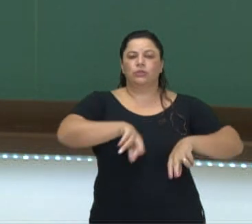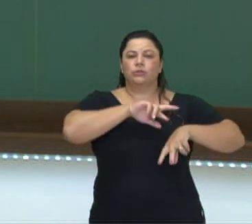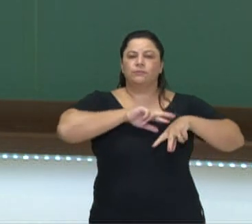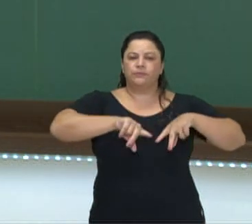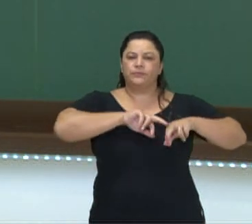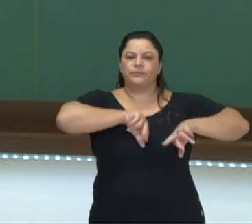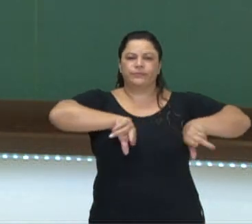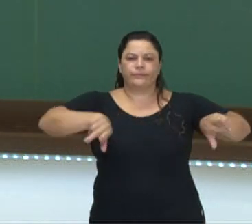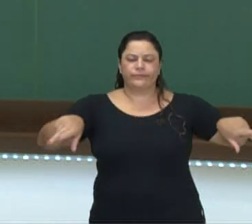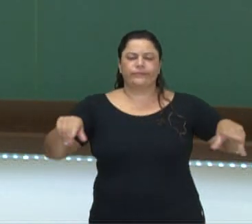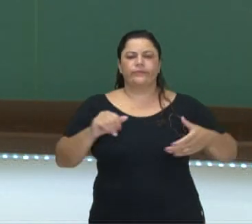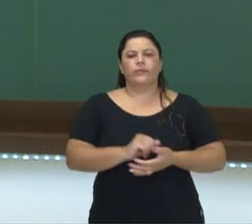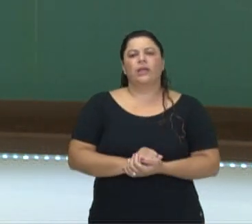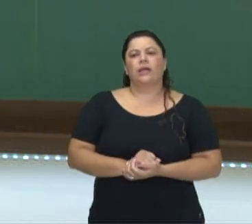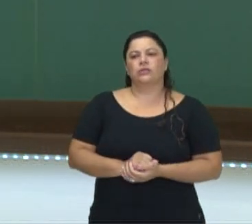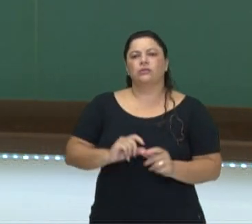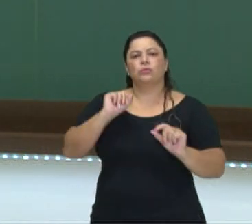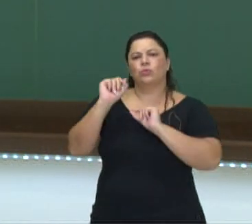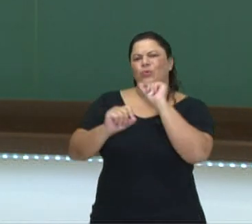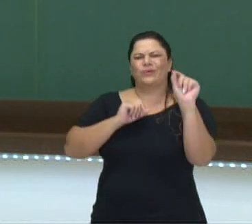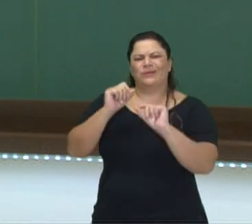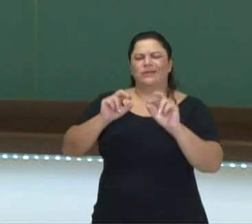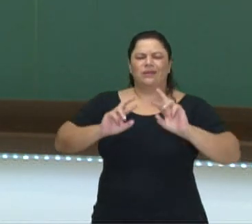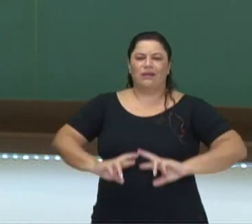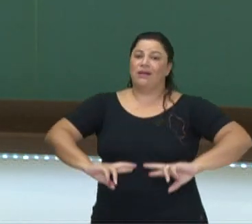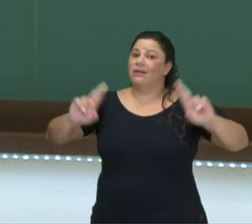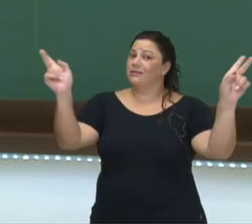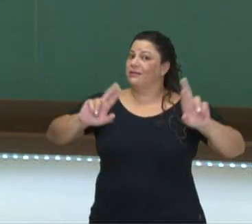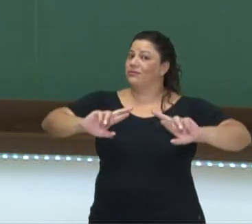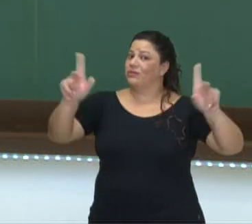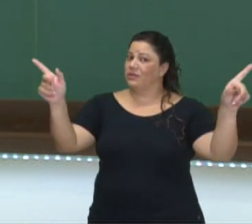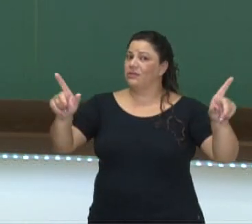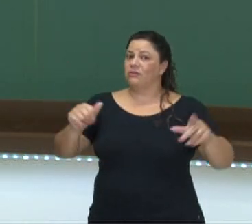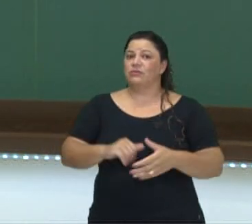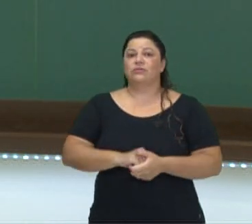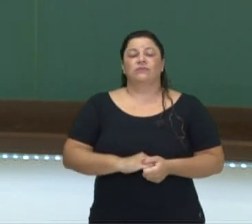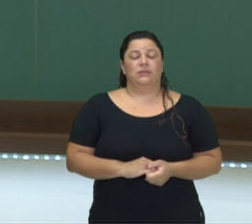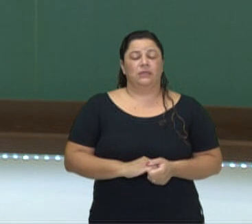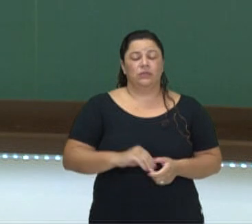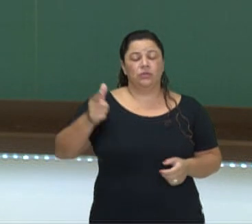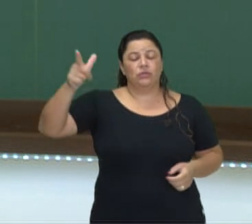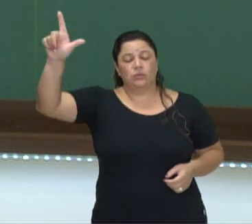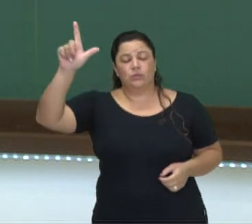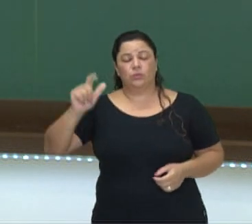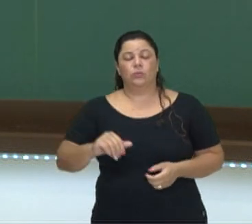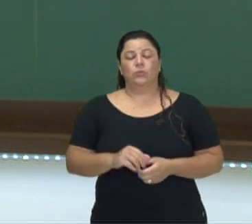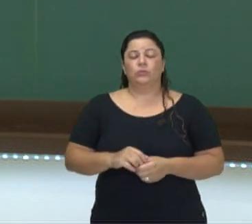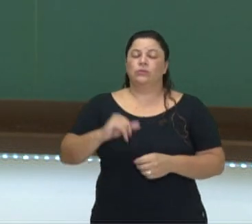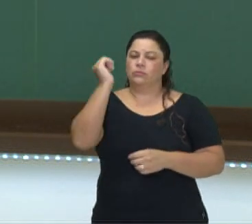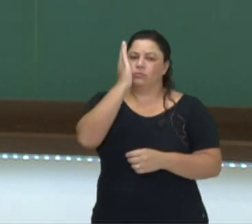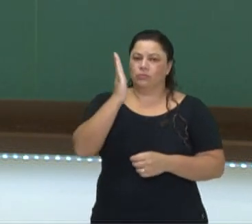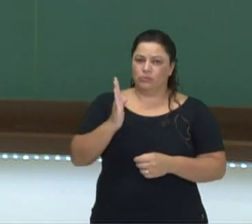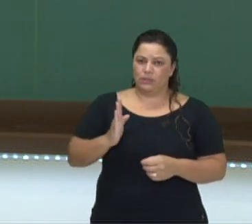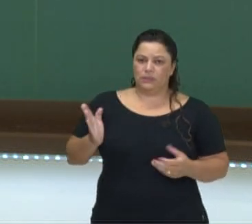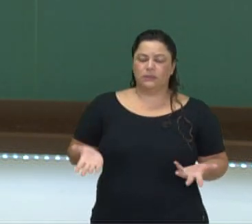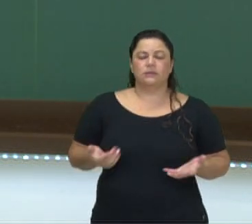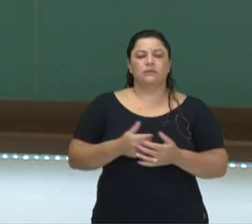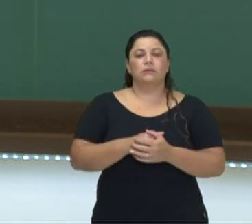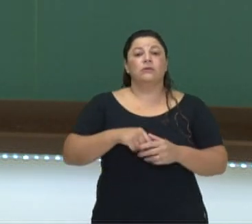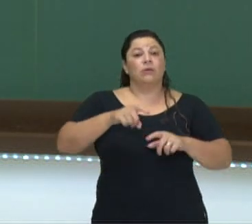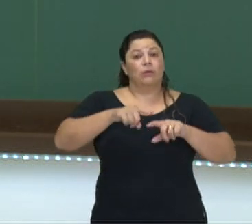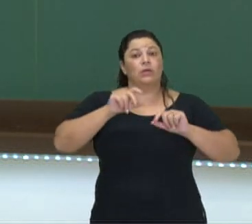ser e vai ser diferente da etnia que outras pessoas do Brasil fazem parte. Isso